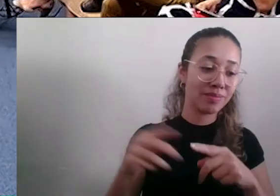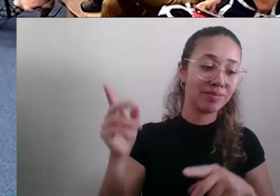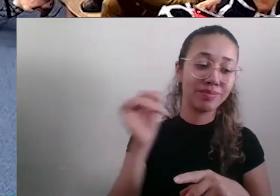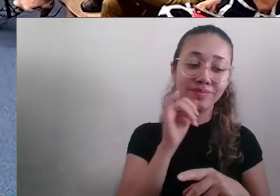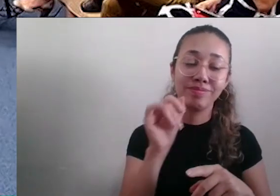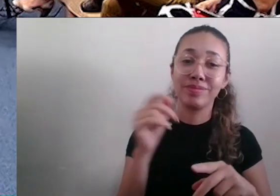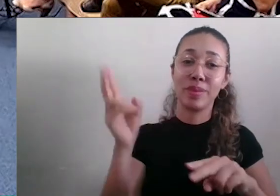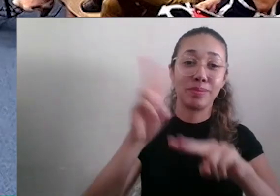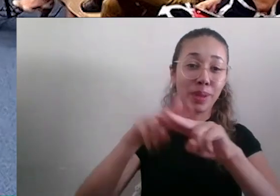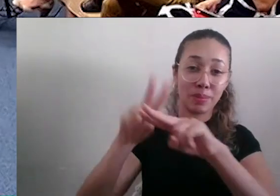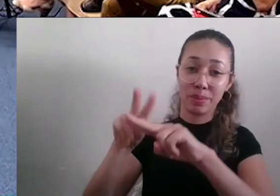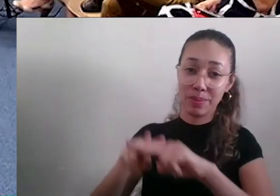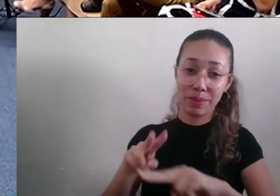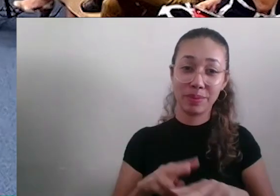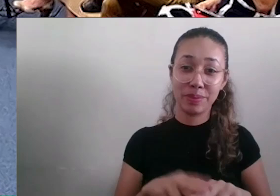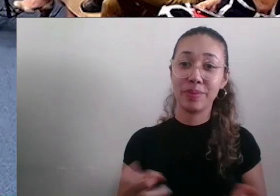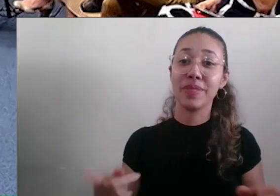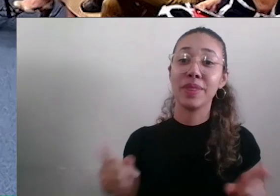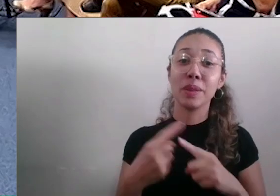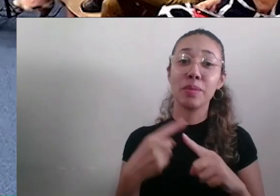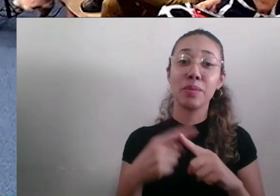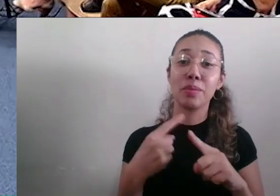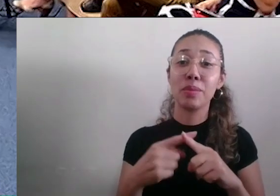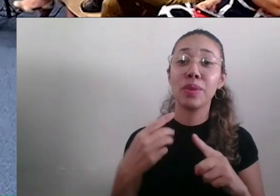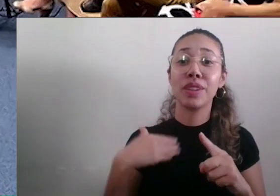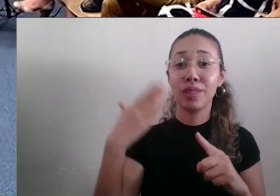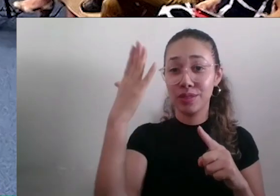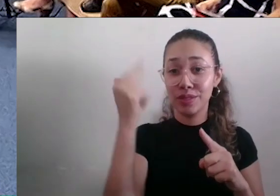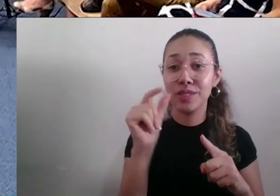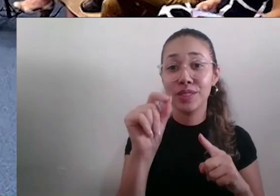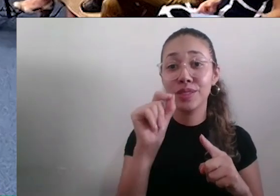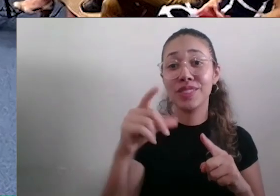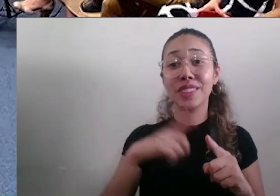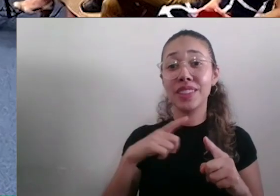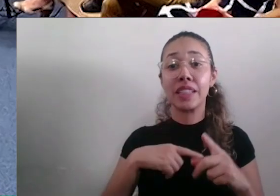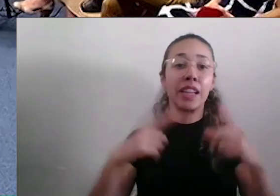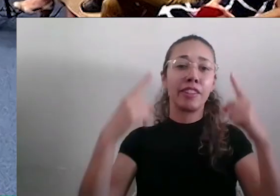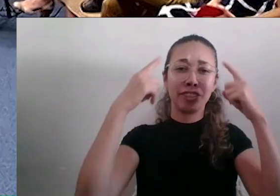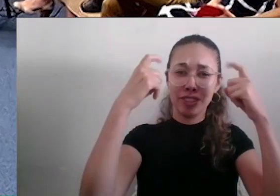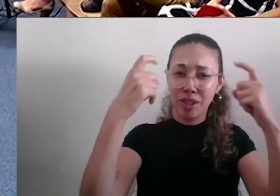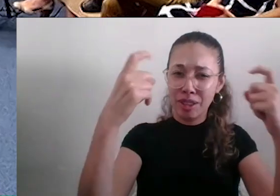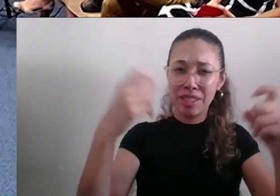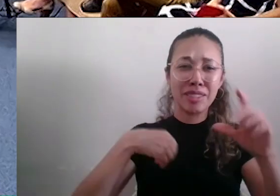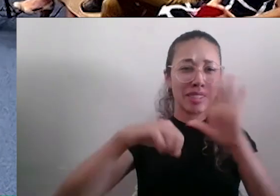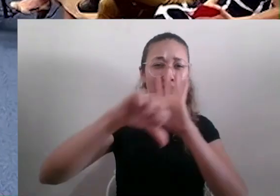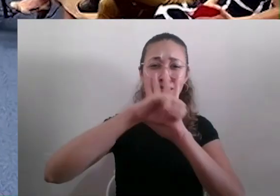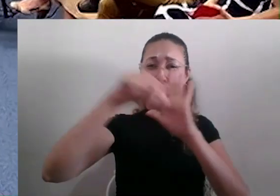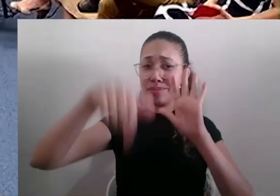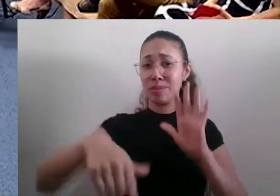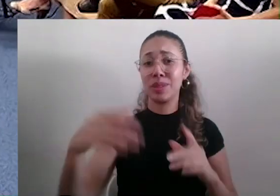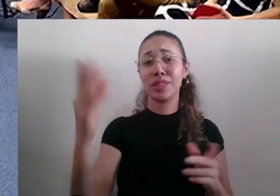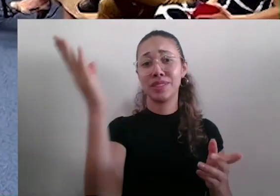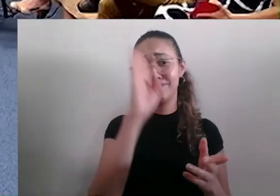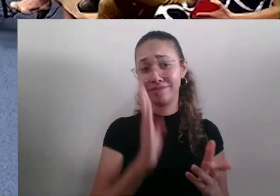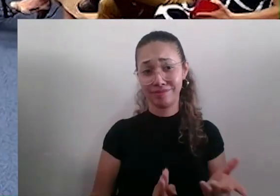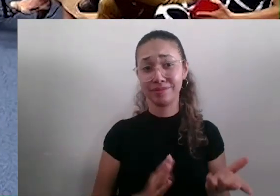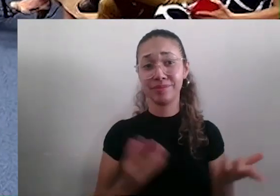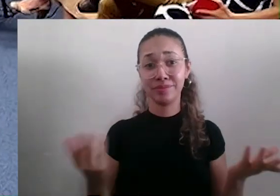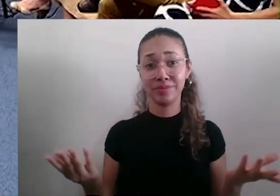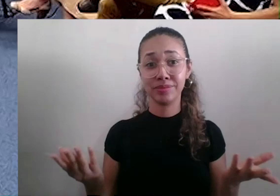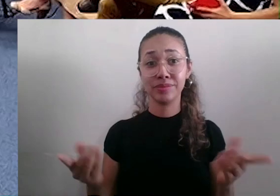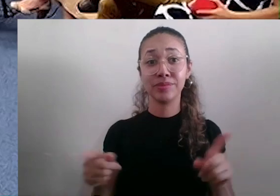vocês sabem muito melhor do que eu envolve um aumento imenso da violência e da criminalidade no país né Eh eh e